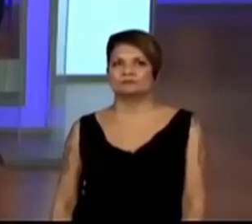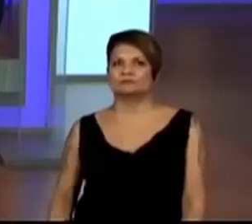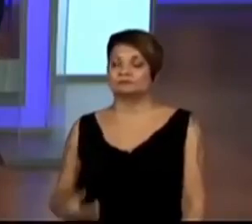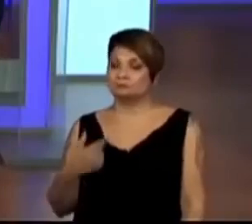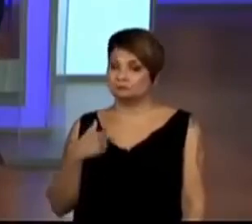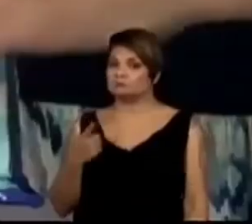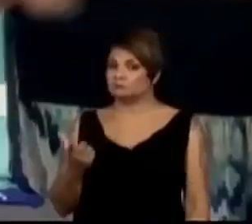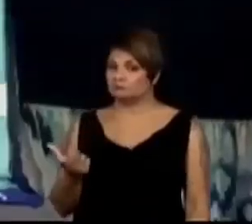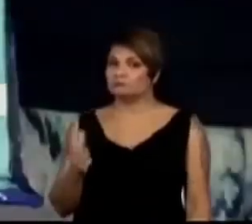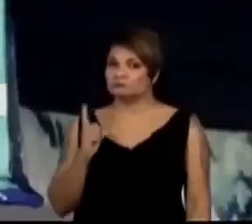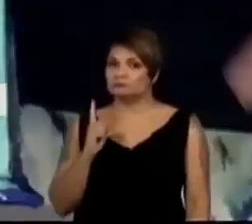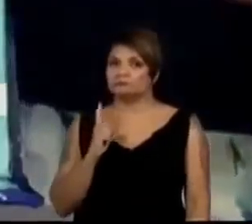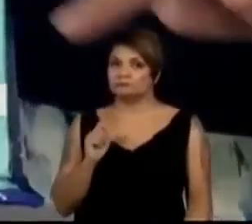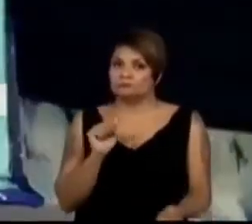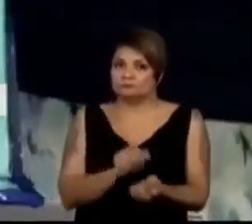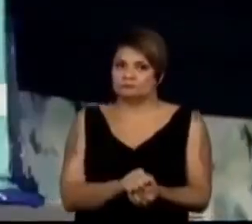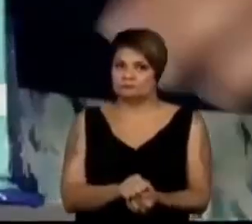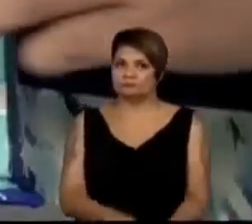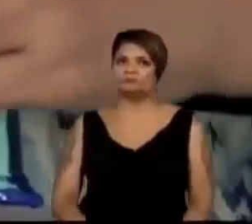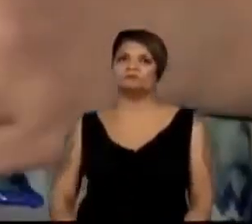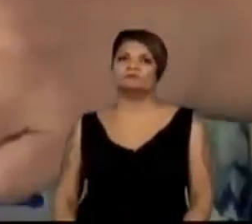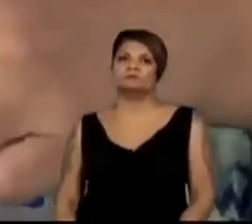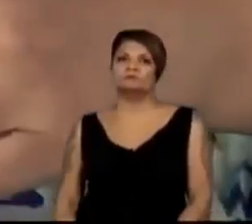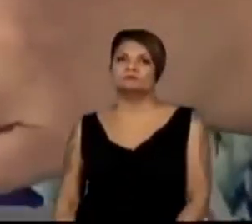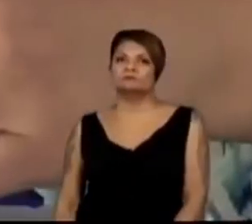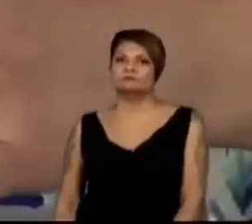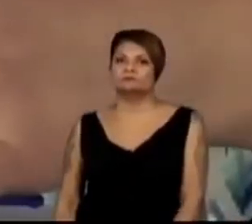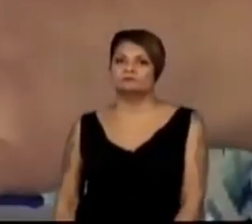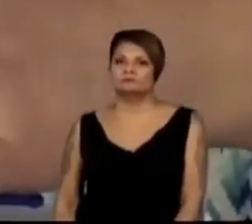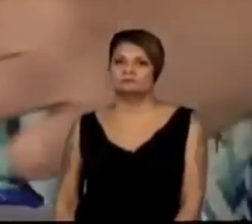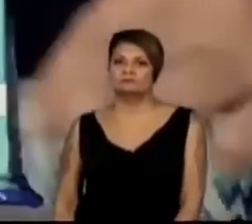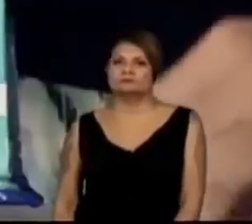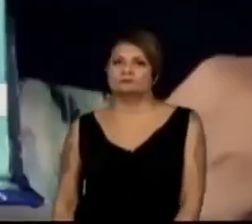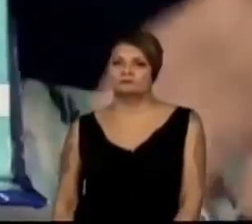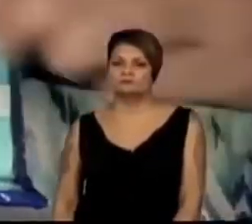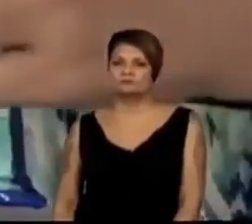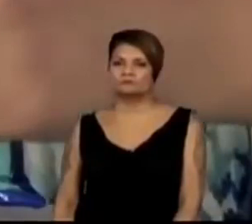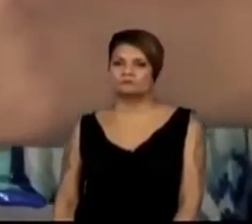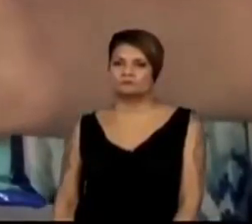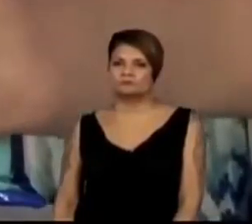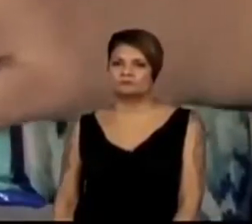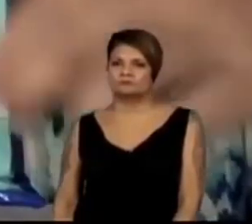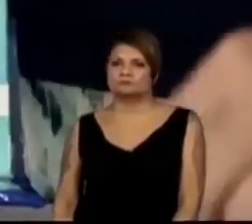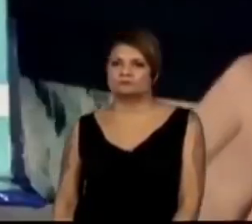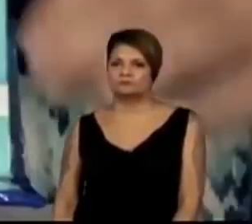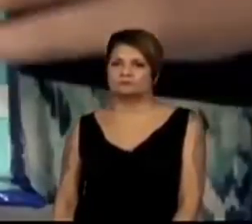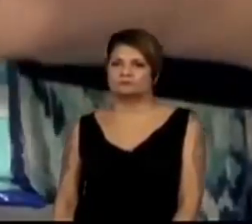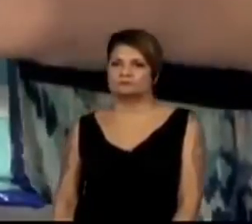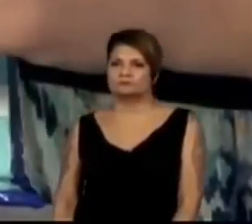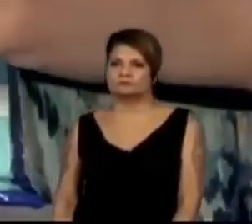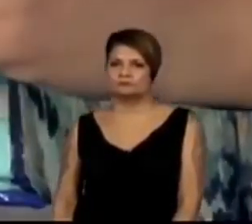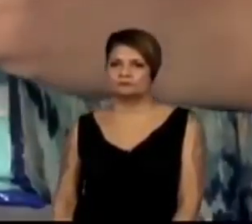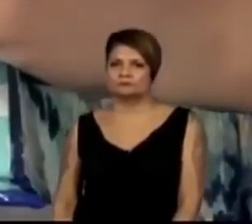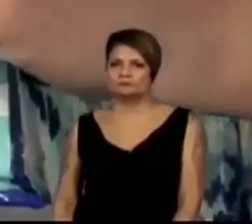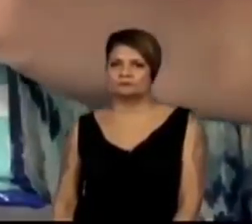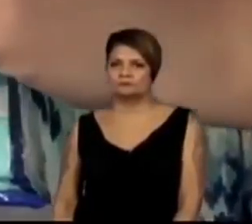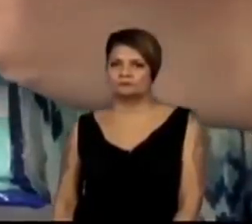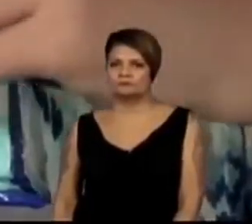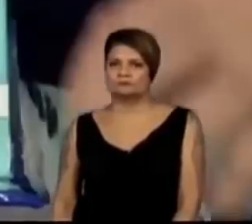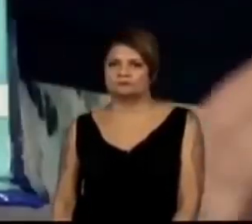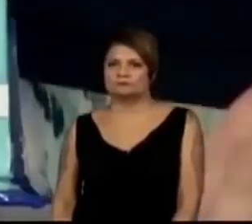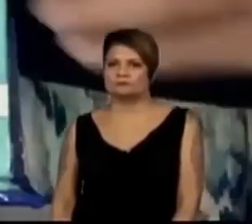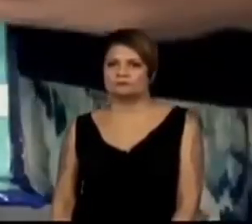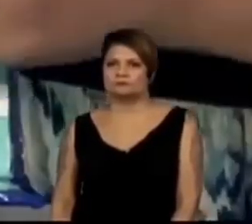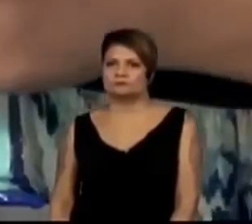Eu juntei. Vamos lá, a gente tinha 7, certo? 1, 2, 3, 4, 5,